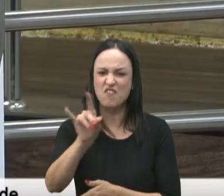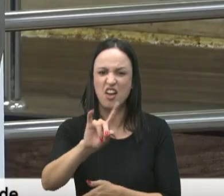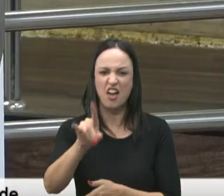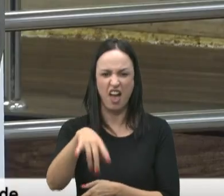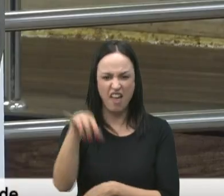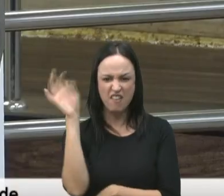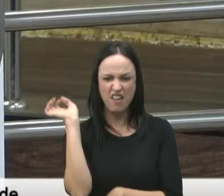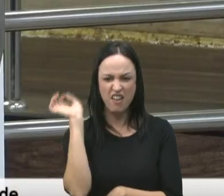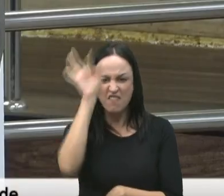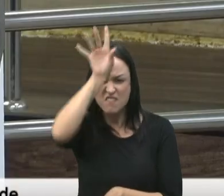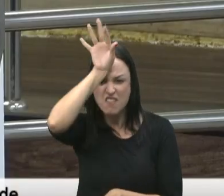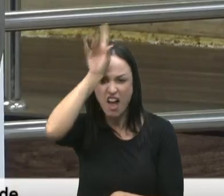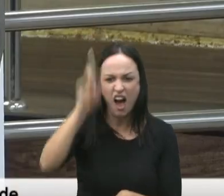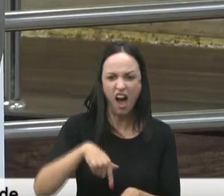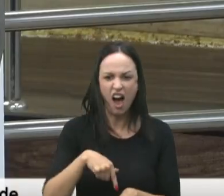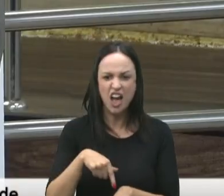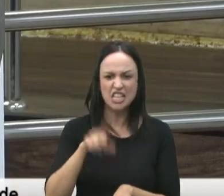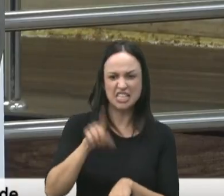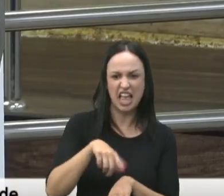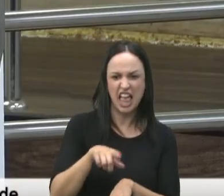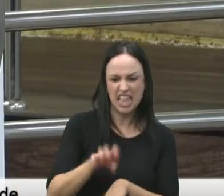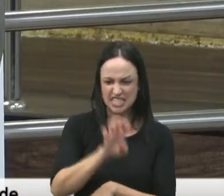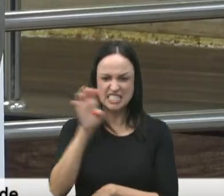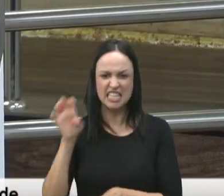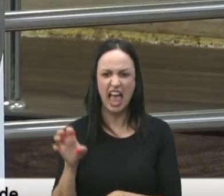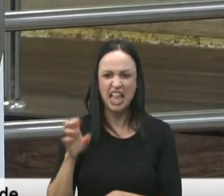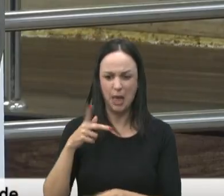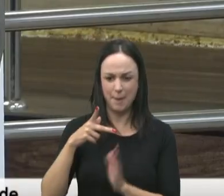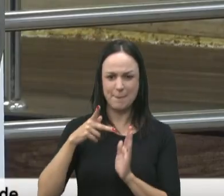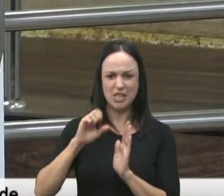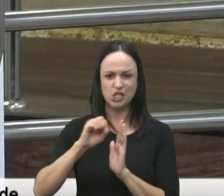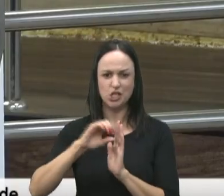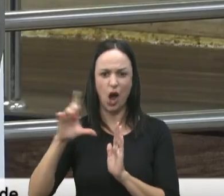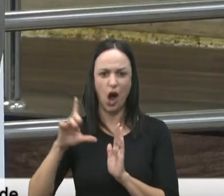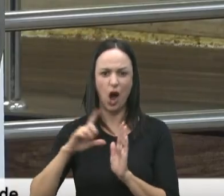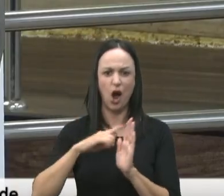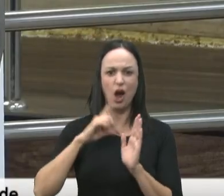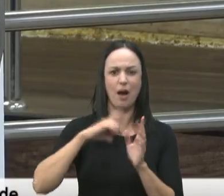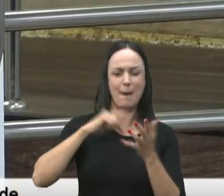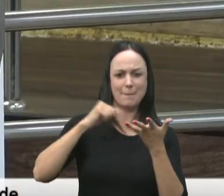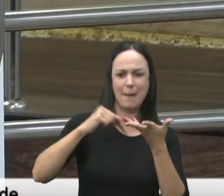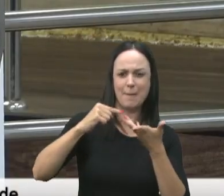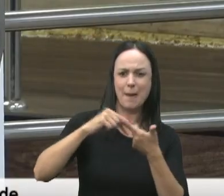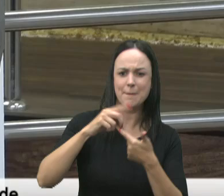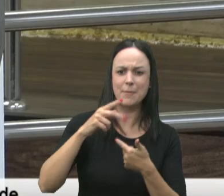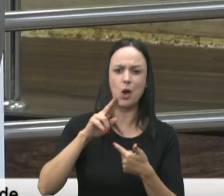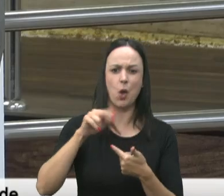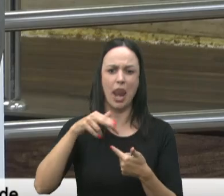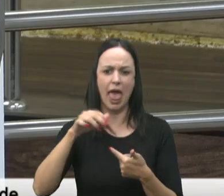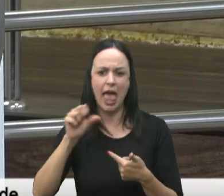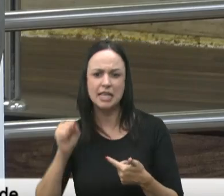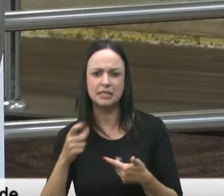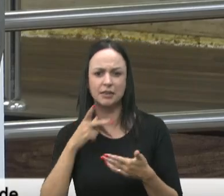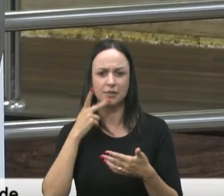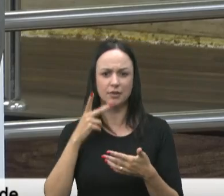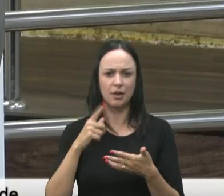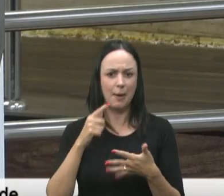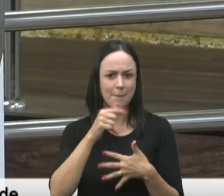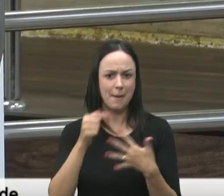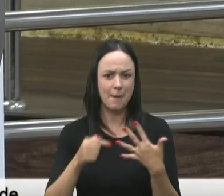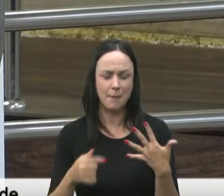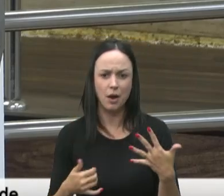Viado, de esquerda, do PSOL, da Unesp, sabe, os adjetivos, falando sobre tudo isso, com orgulho